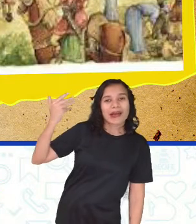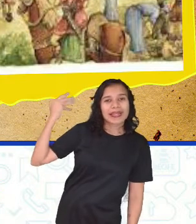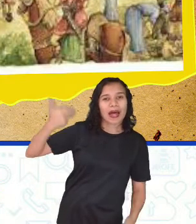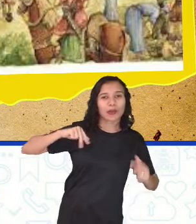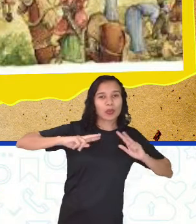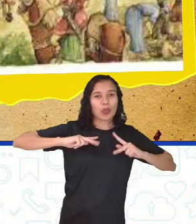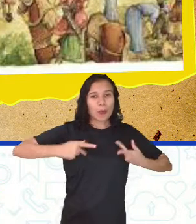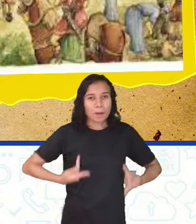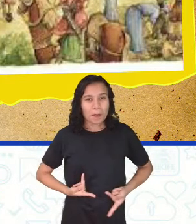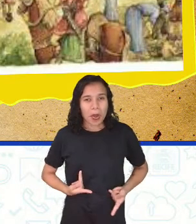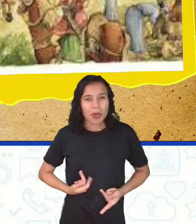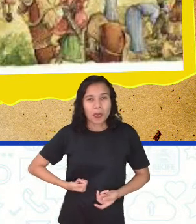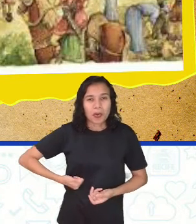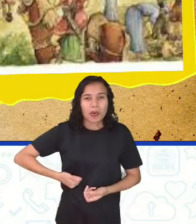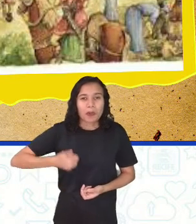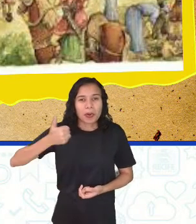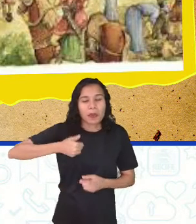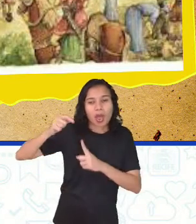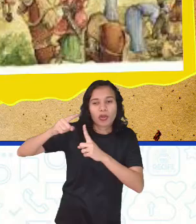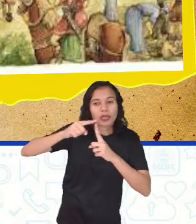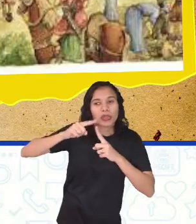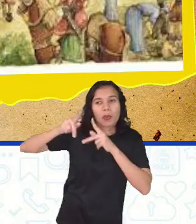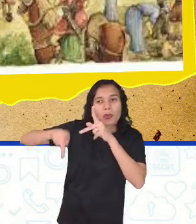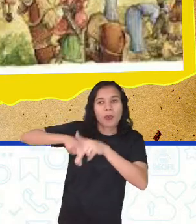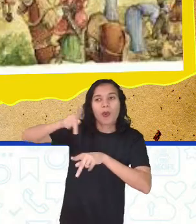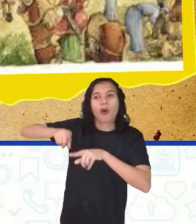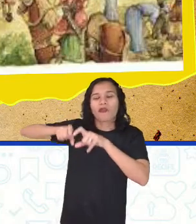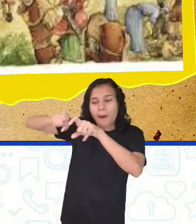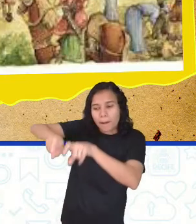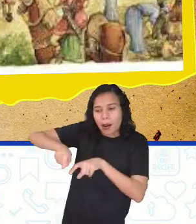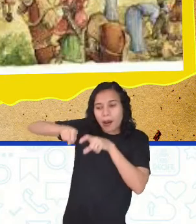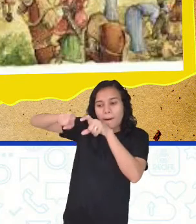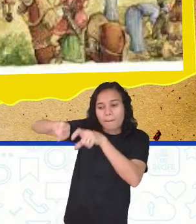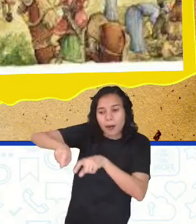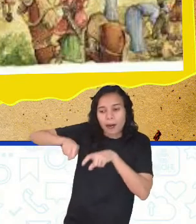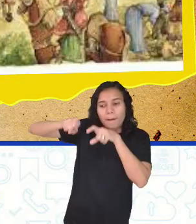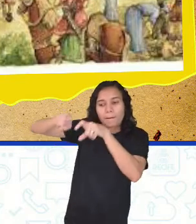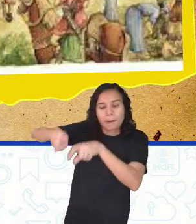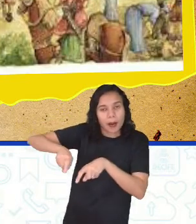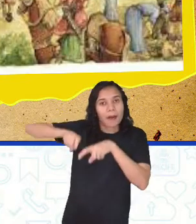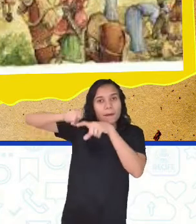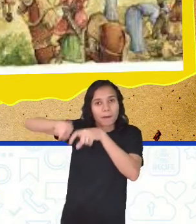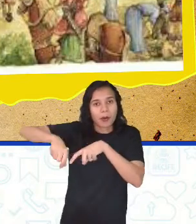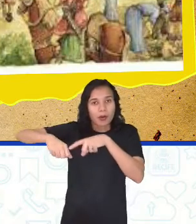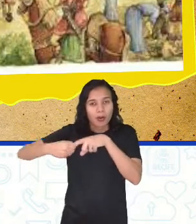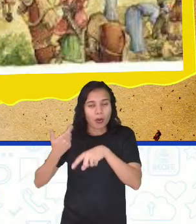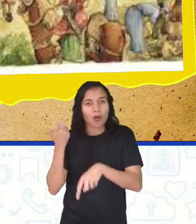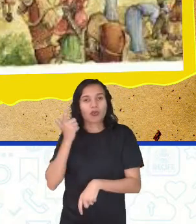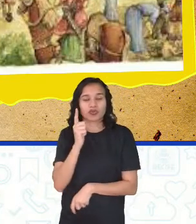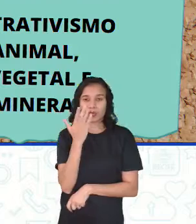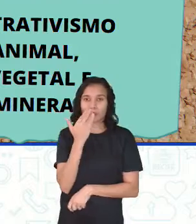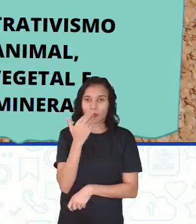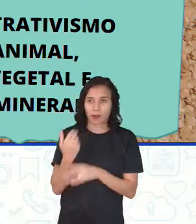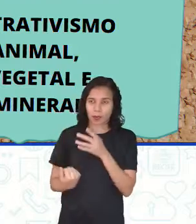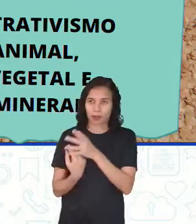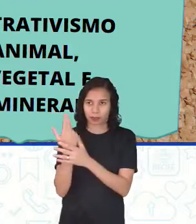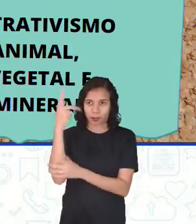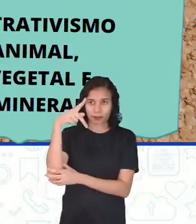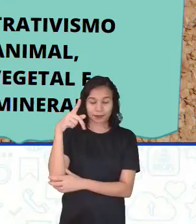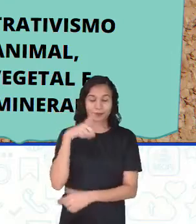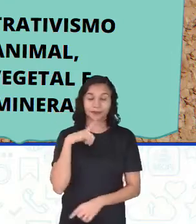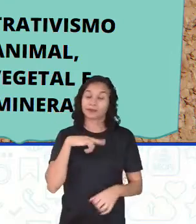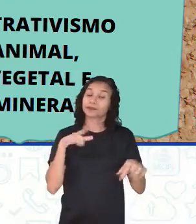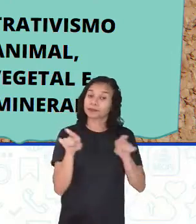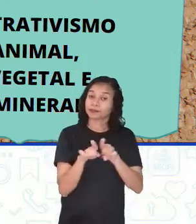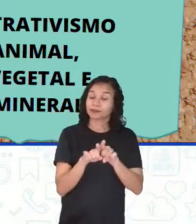as primeiras civilizações aí cuidando do solo e retirando do solo o seu sustento, o seu alimento. O que é que nós